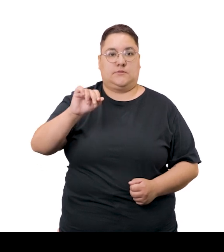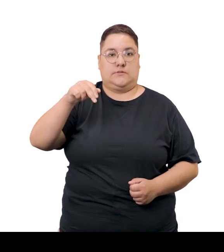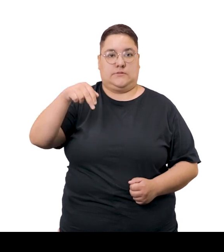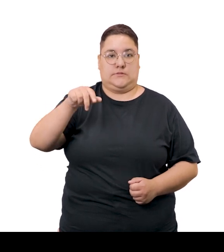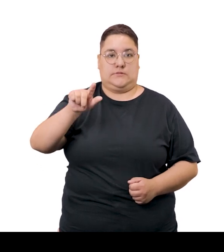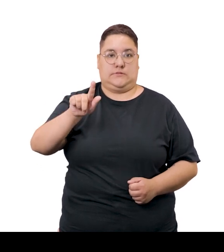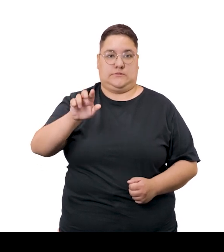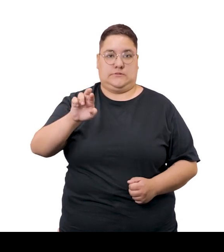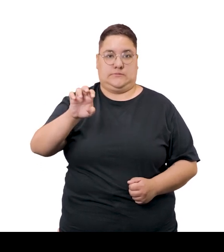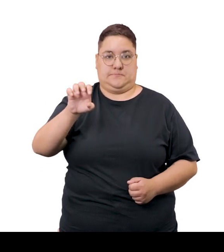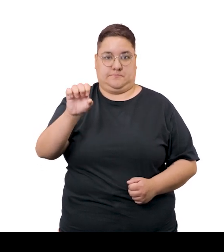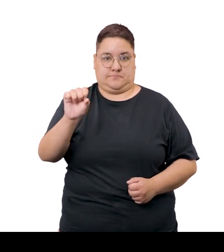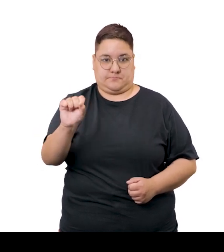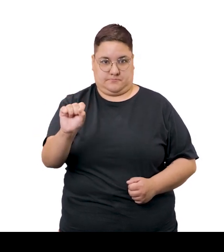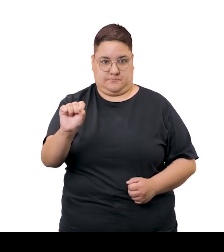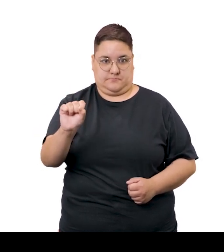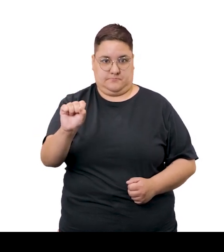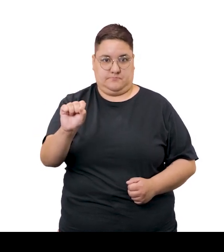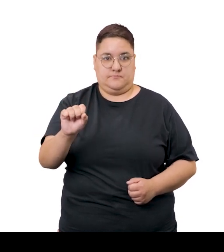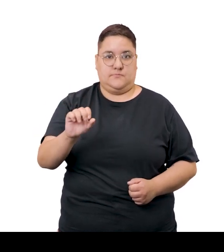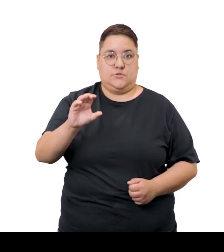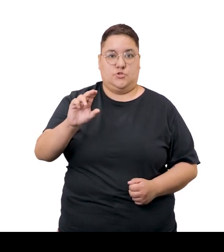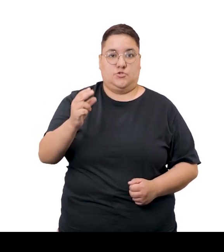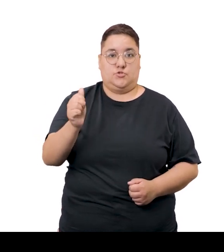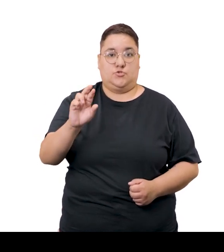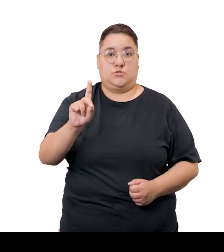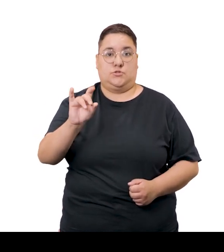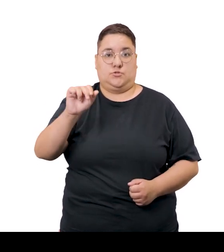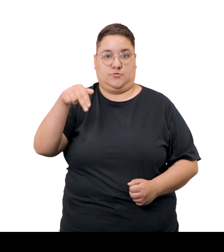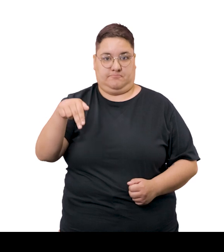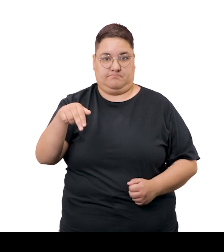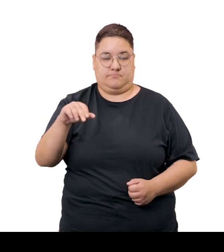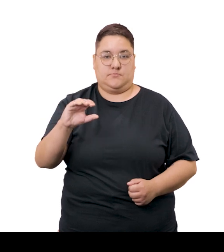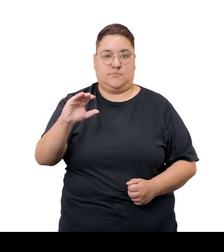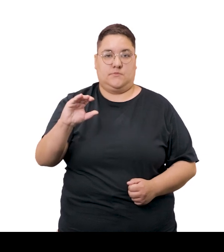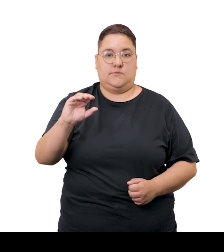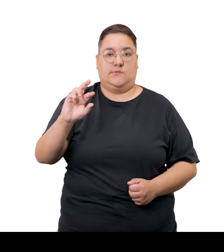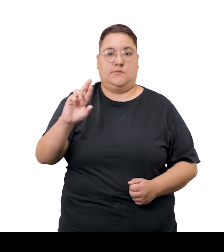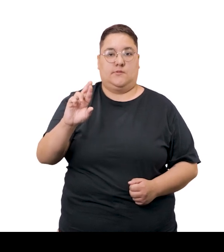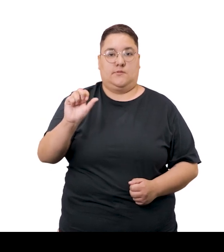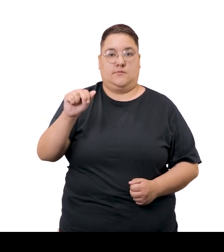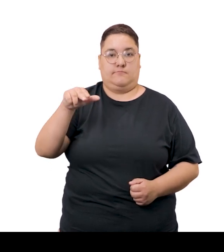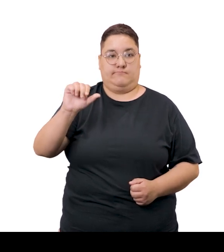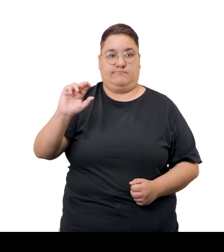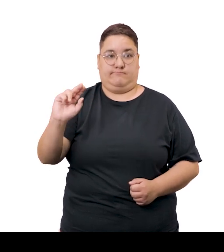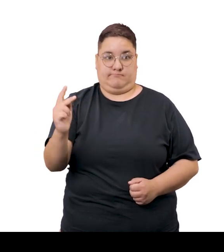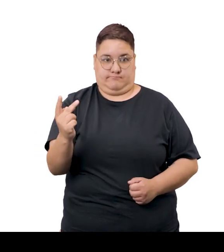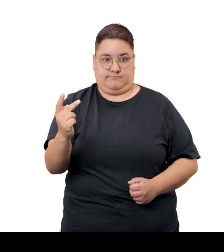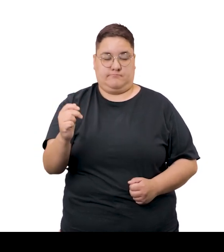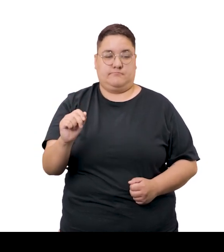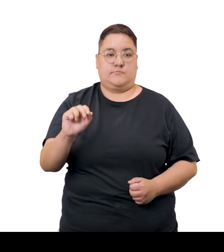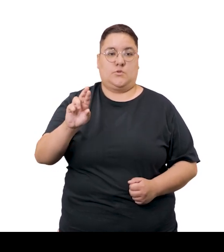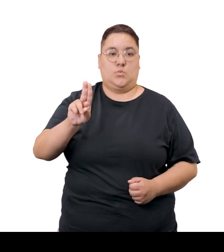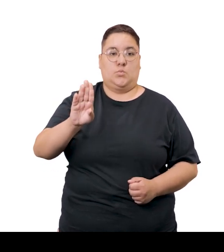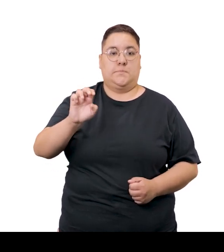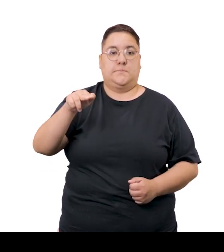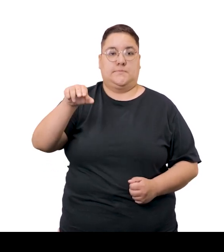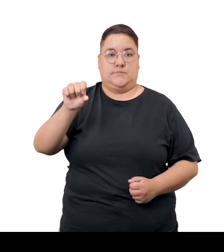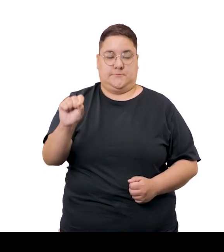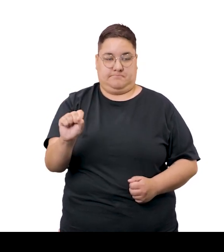Chardin, Lucas Cranach, o Antigo, Peter Paul Rubens, Piero di